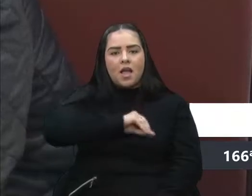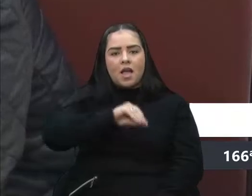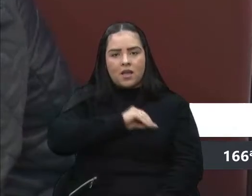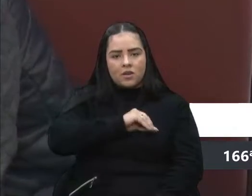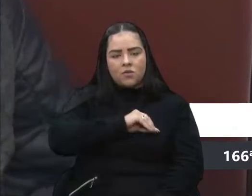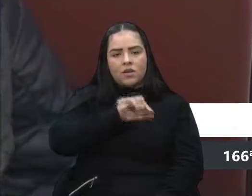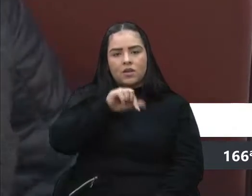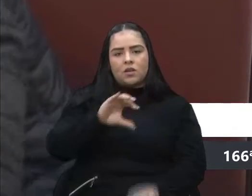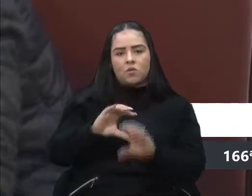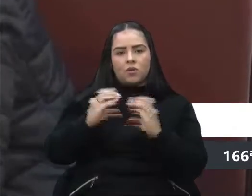comunidade caxiense. E toda